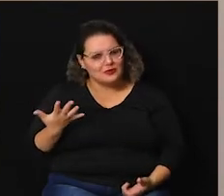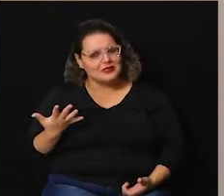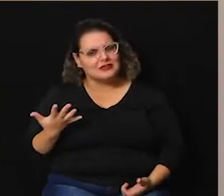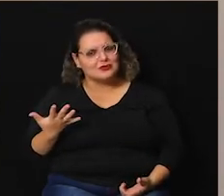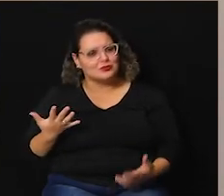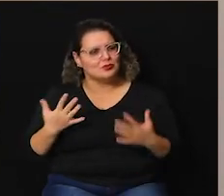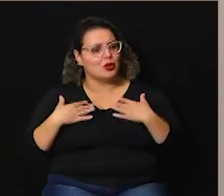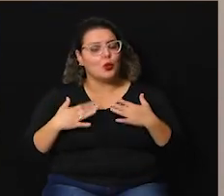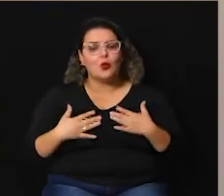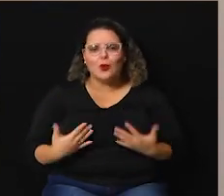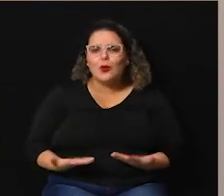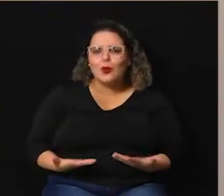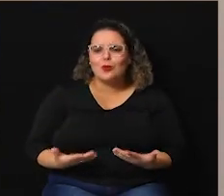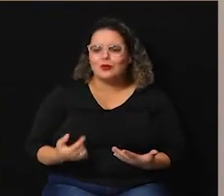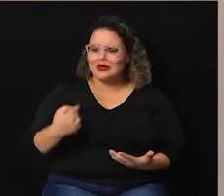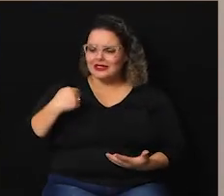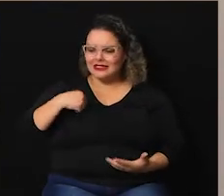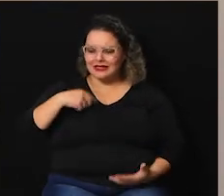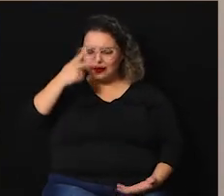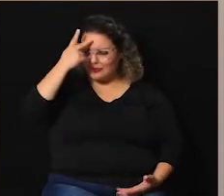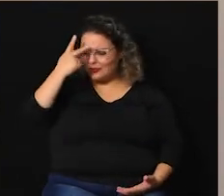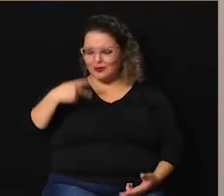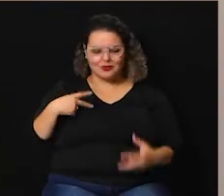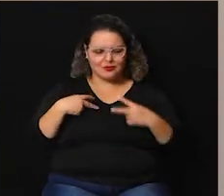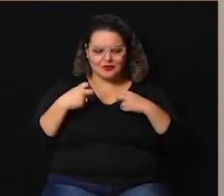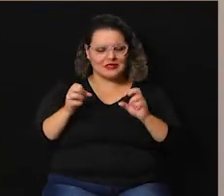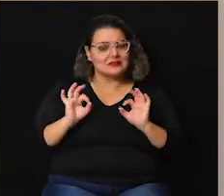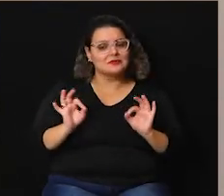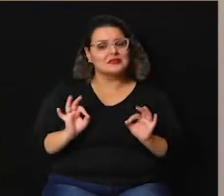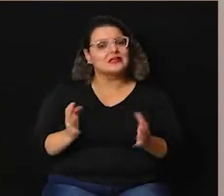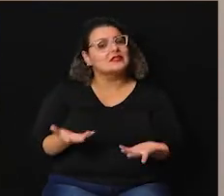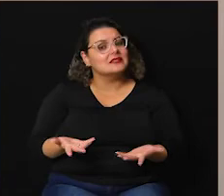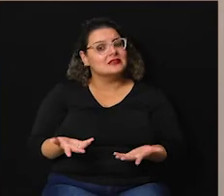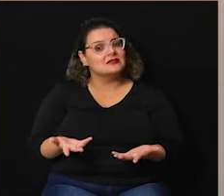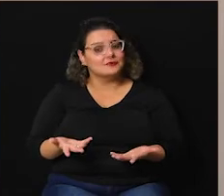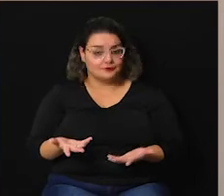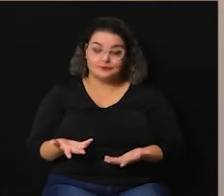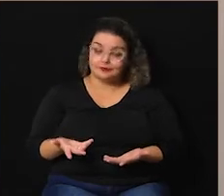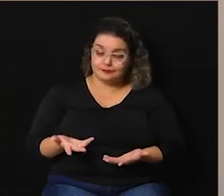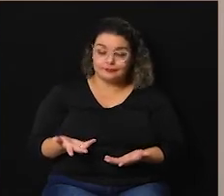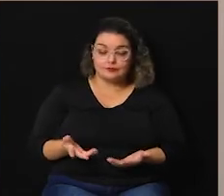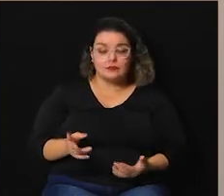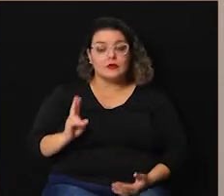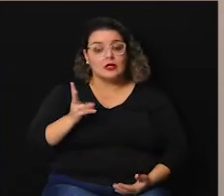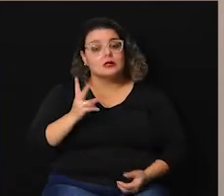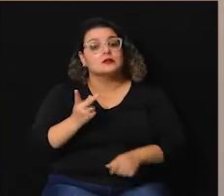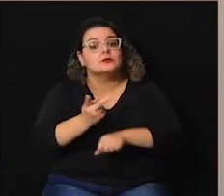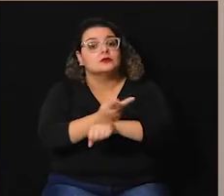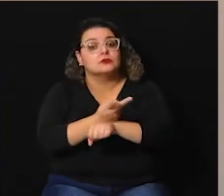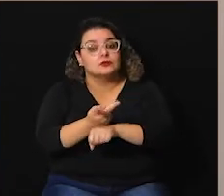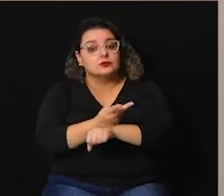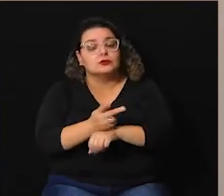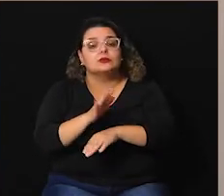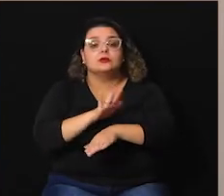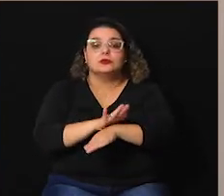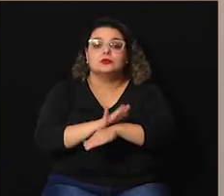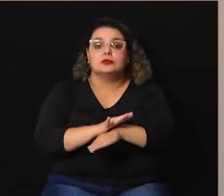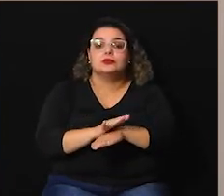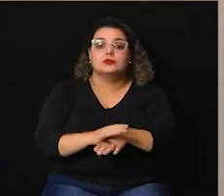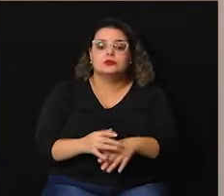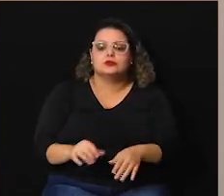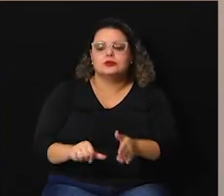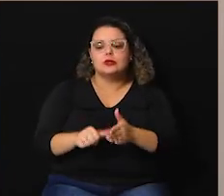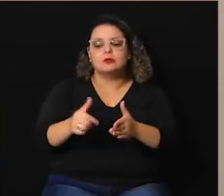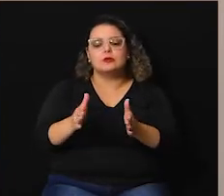trazer repercussões físicas? Então, sempre que você procura ajuda, né, nos